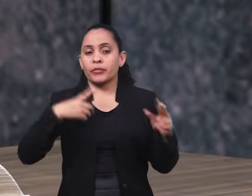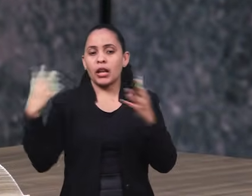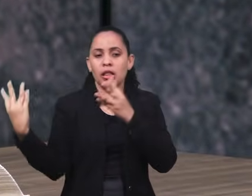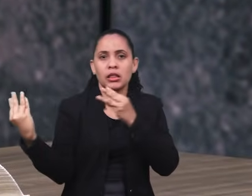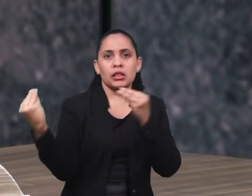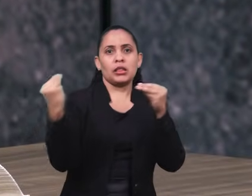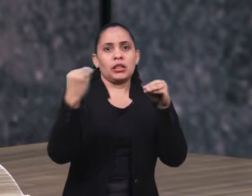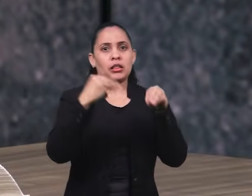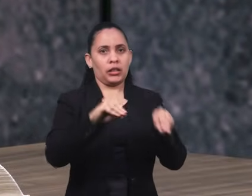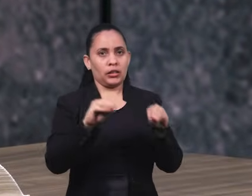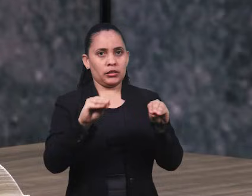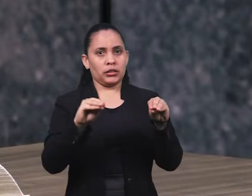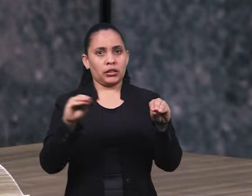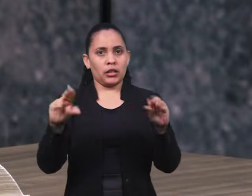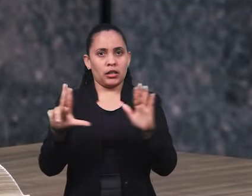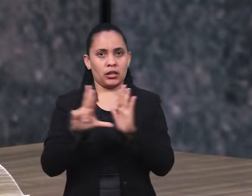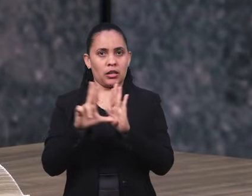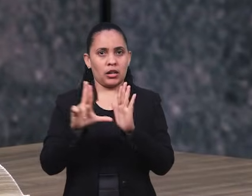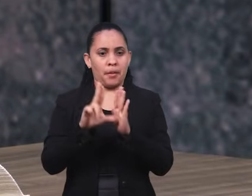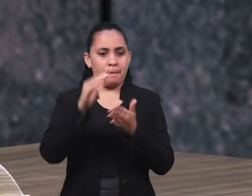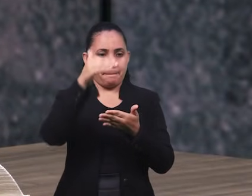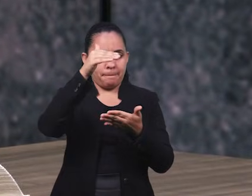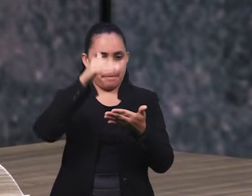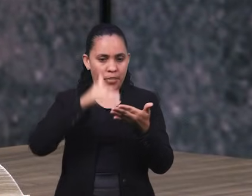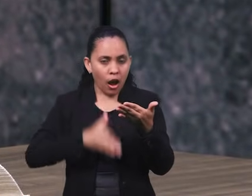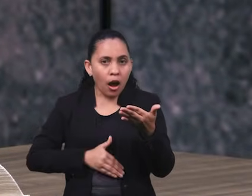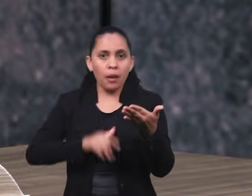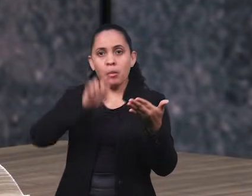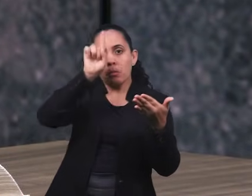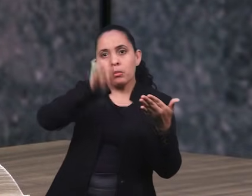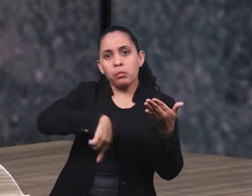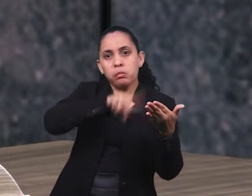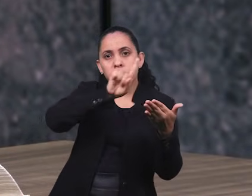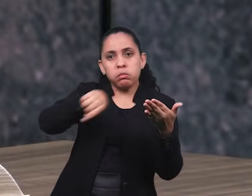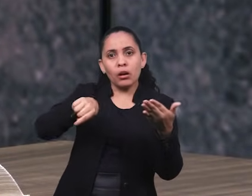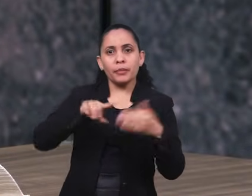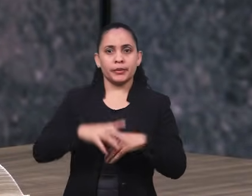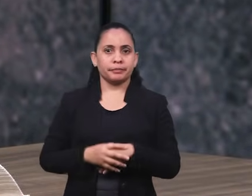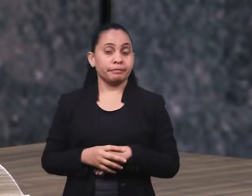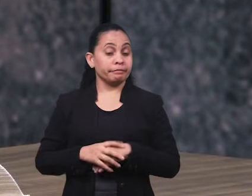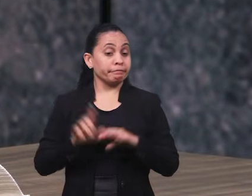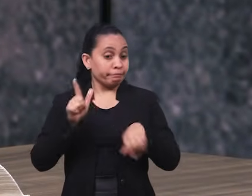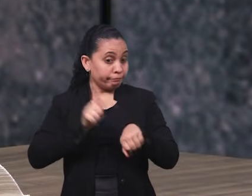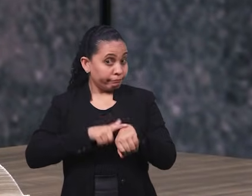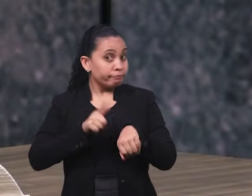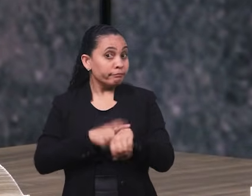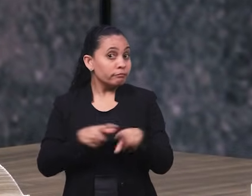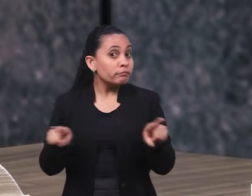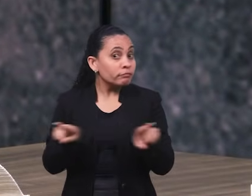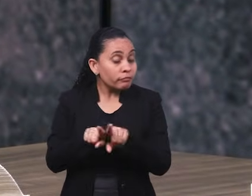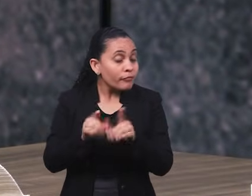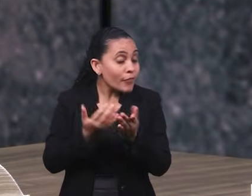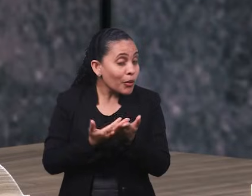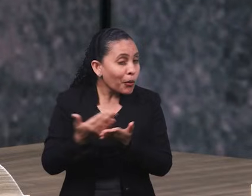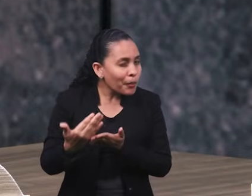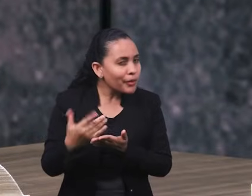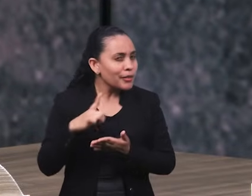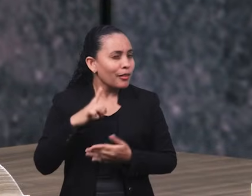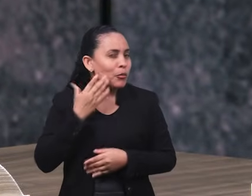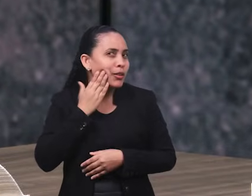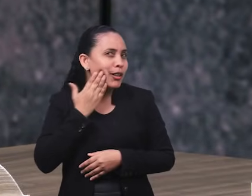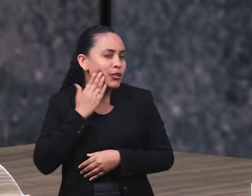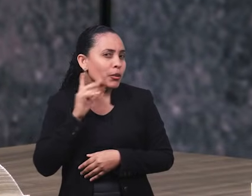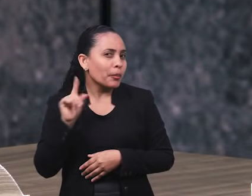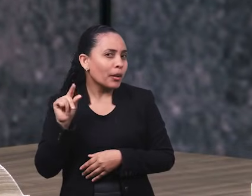ela inseriu a Bíblia traduzida por Lutero nessa lista de livros proibidos. É nesse momento também que começa a